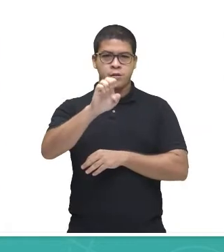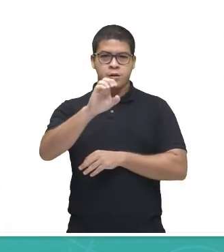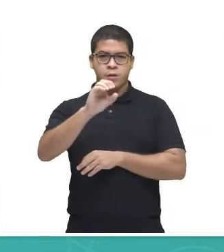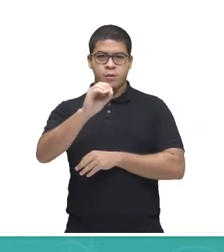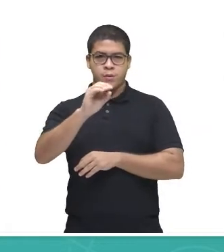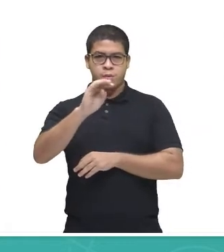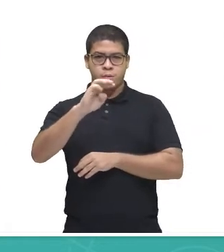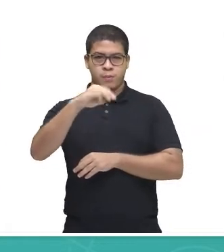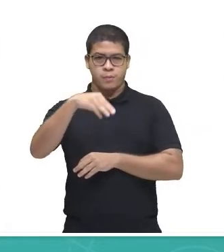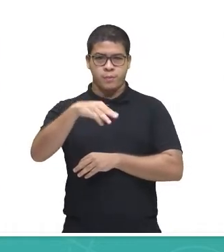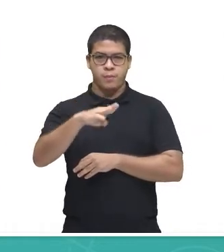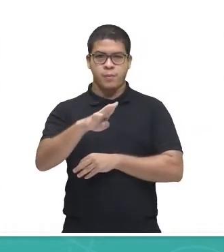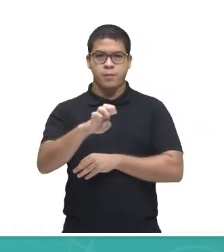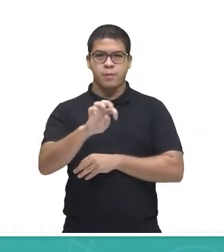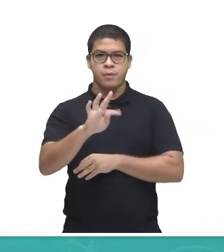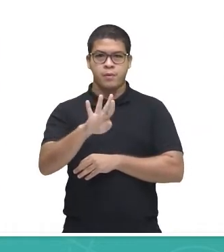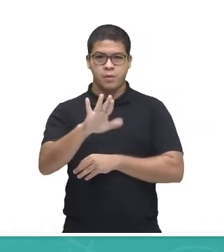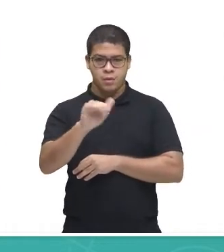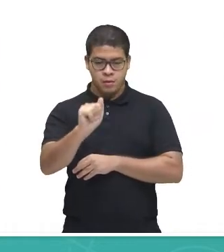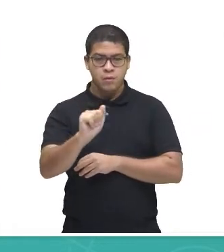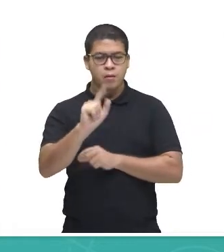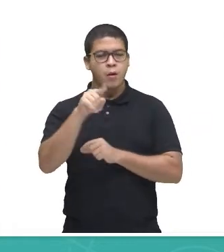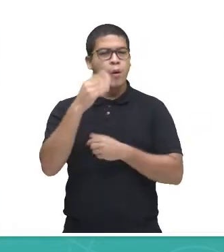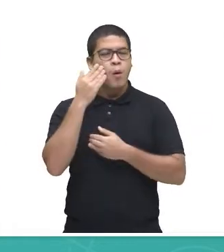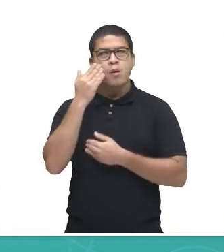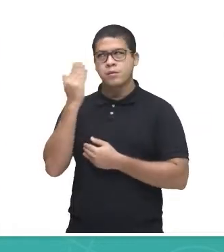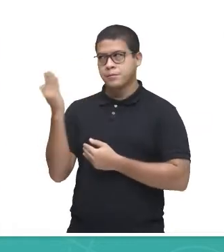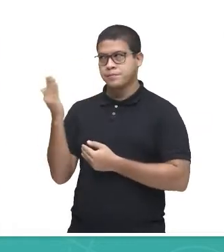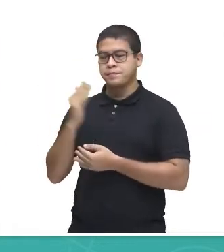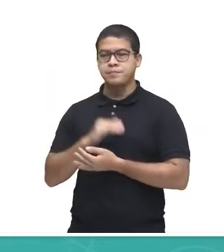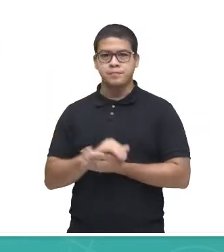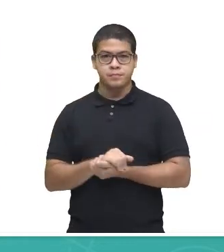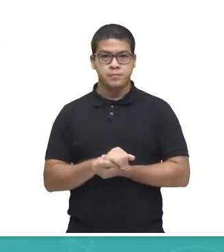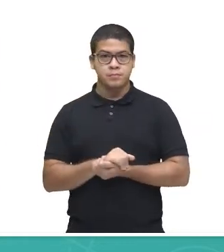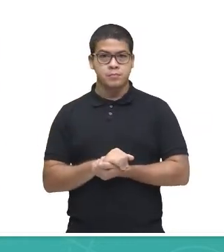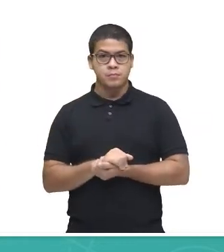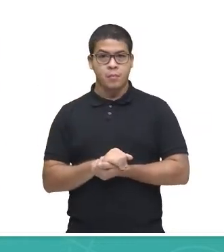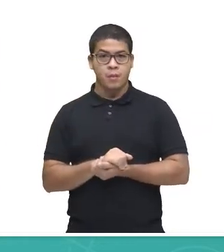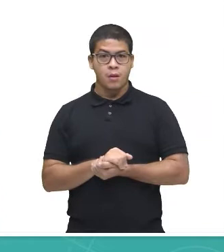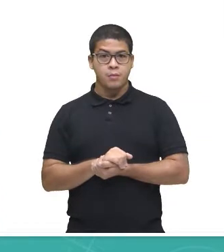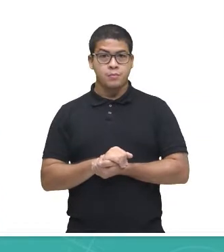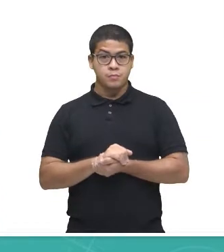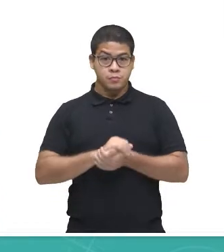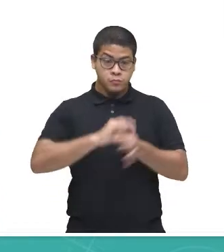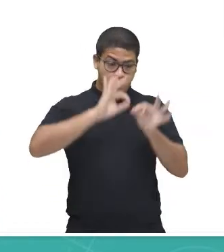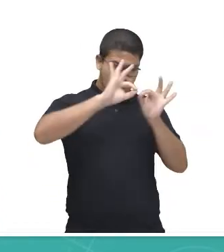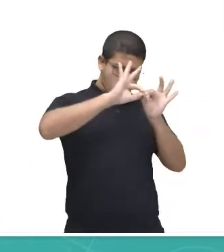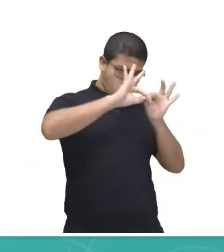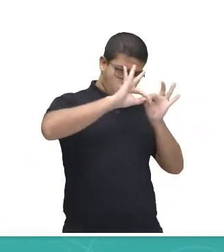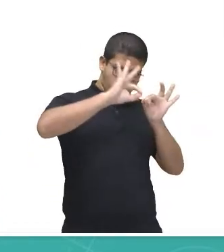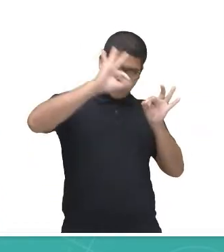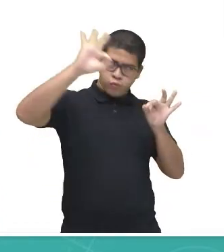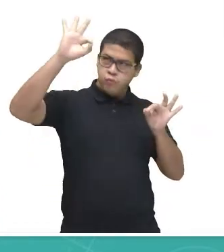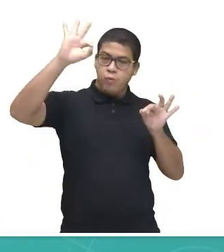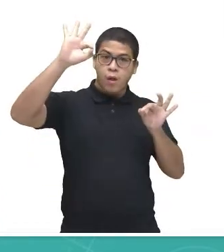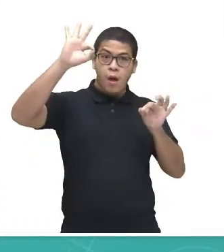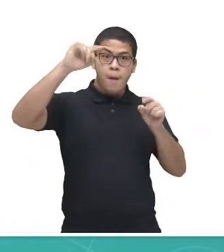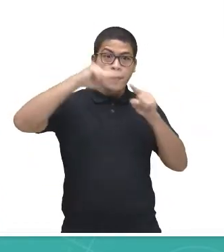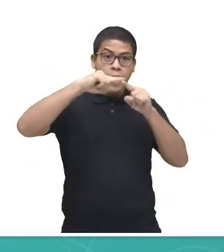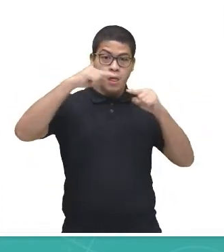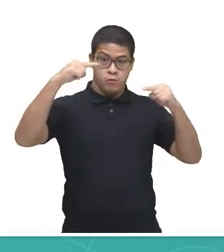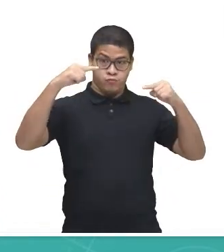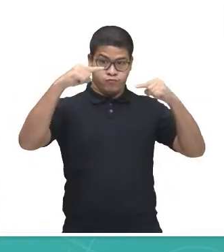cartela. Nós temos aí o seguinte: quando uma reta transversal corta duas paralelas,